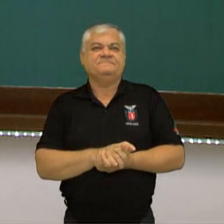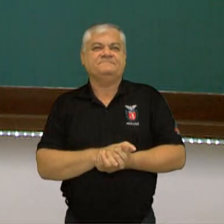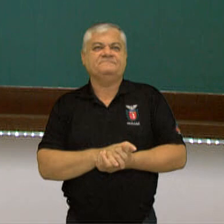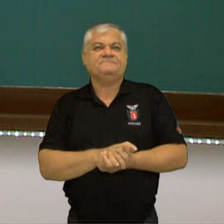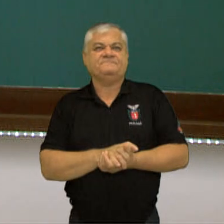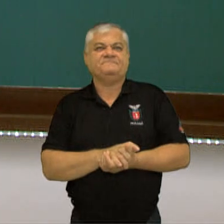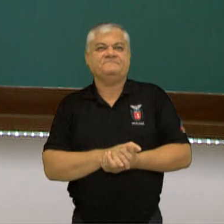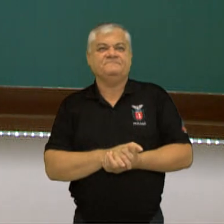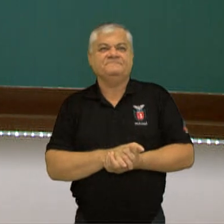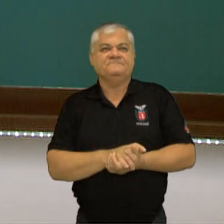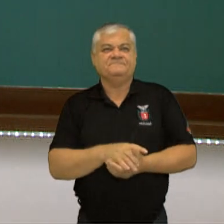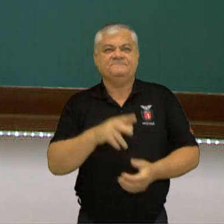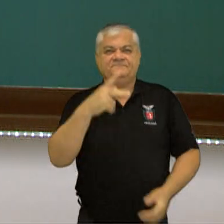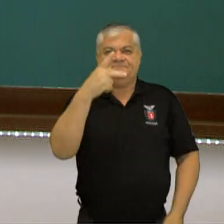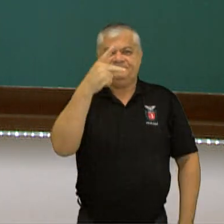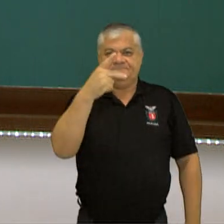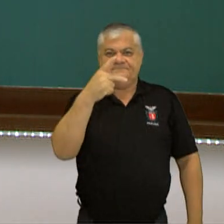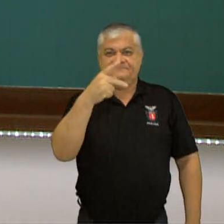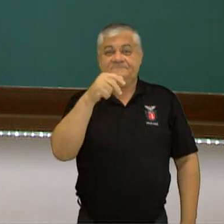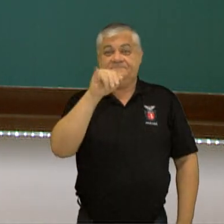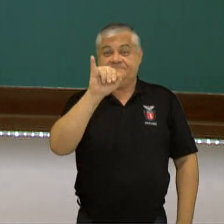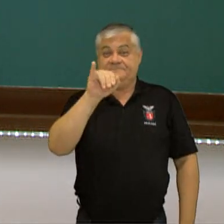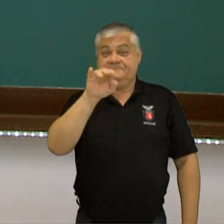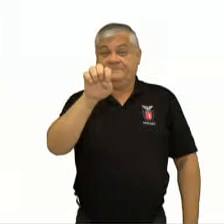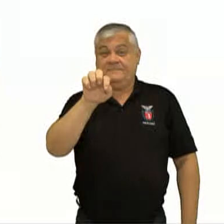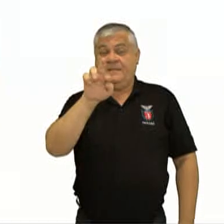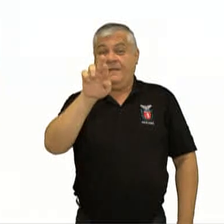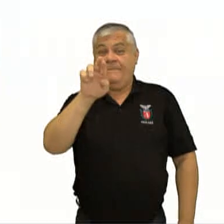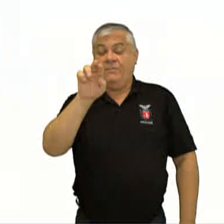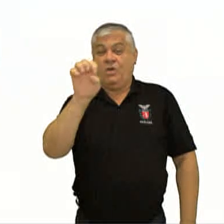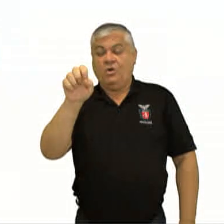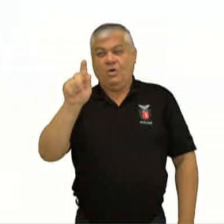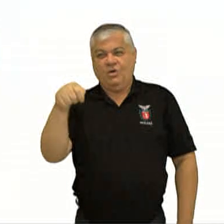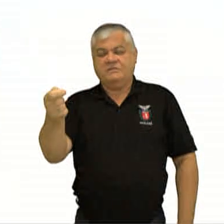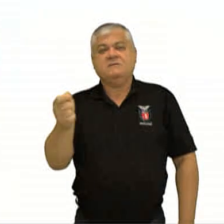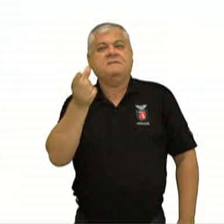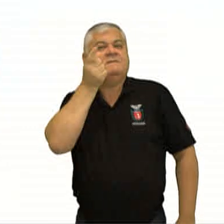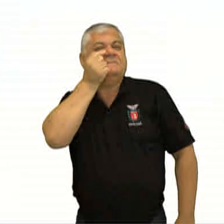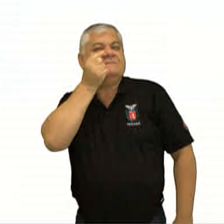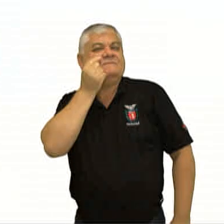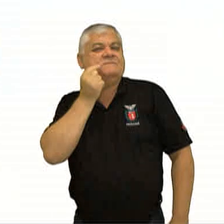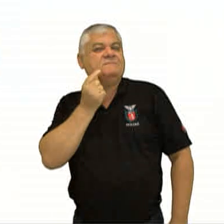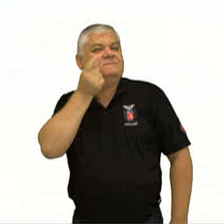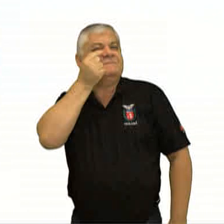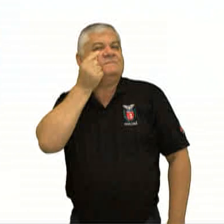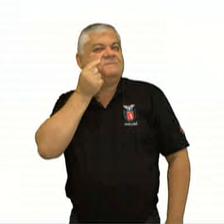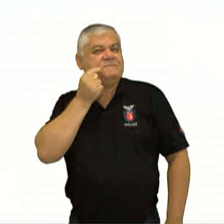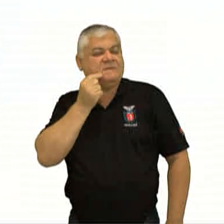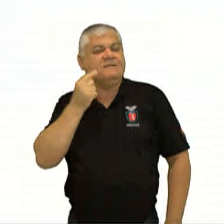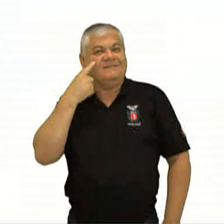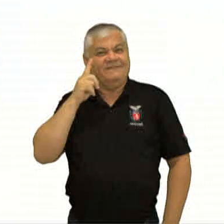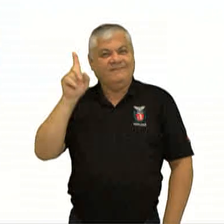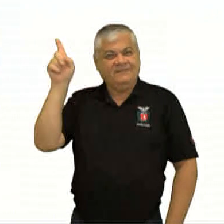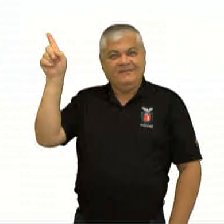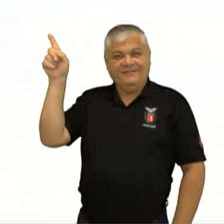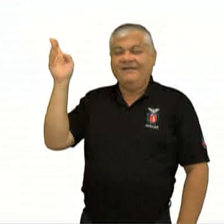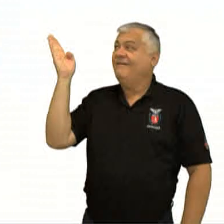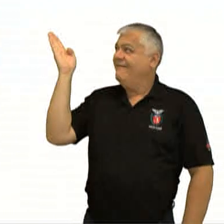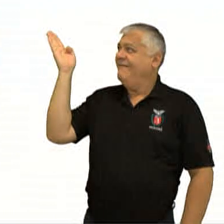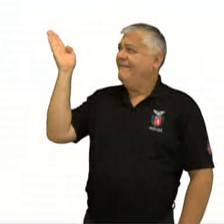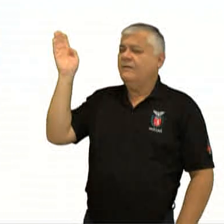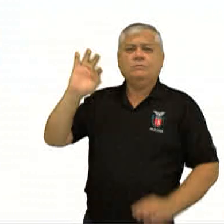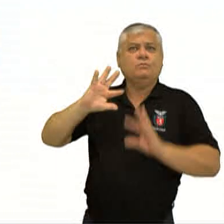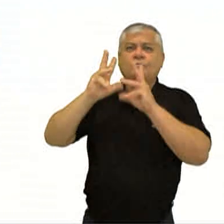Prosseguindo, aí temos ele, a figura, né? E vocês vejam que a maioria dessas figuras, elas possuem